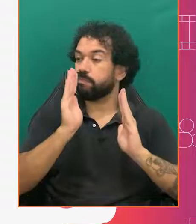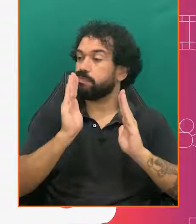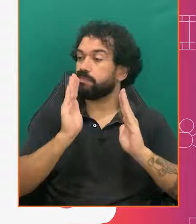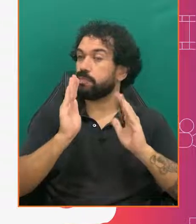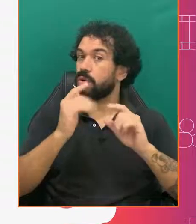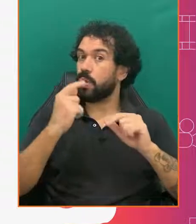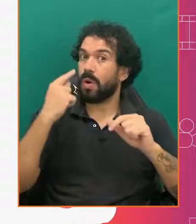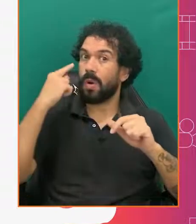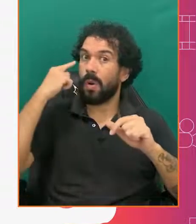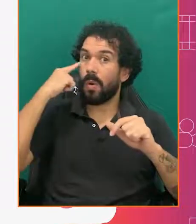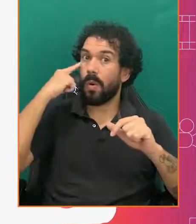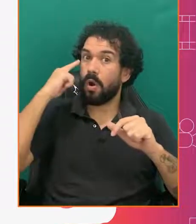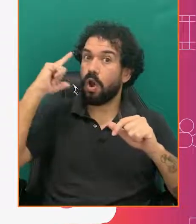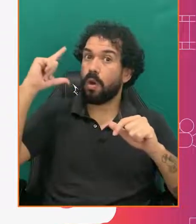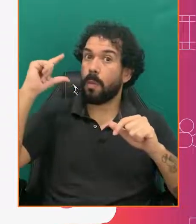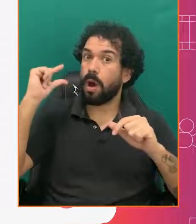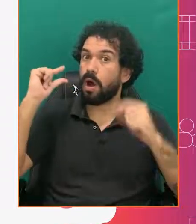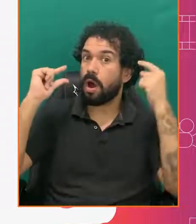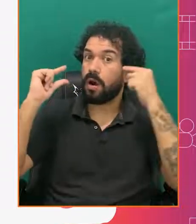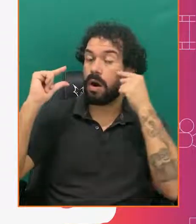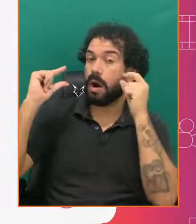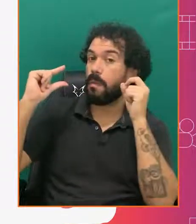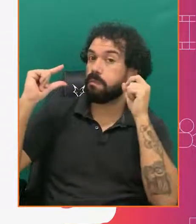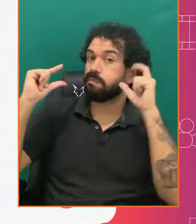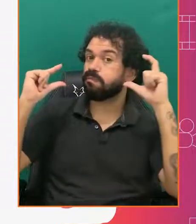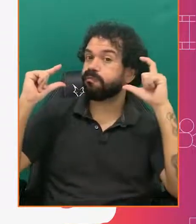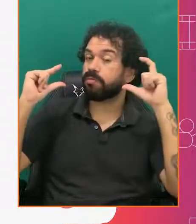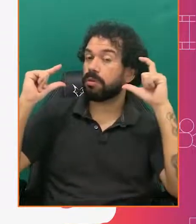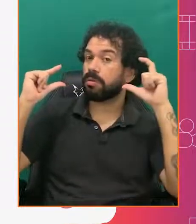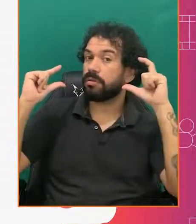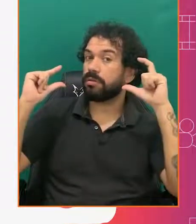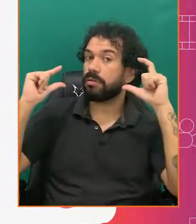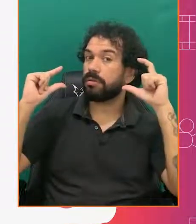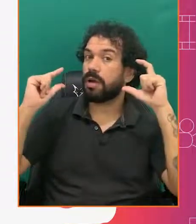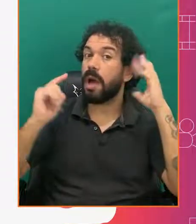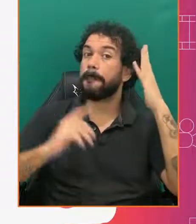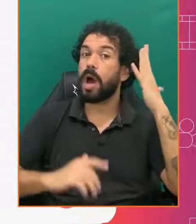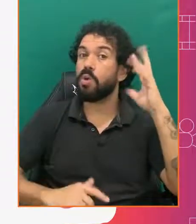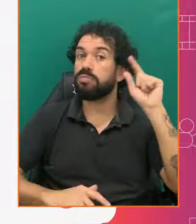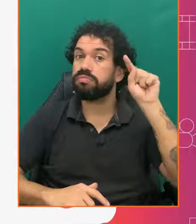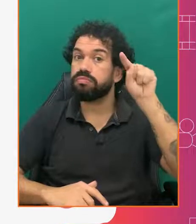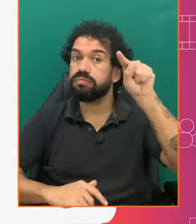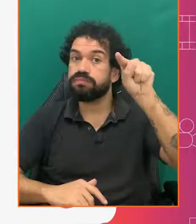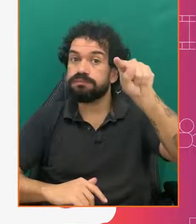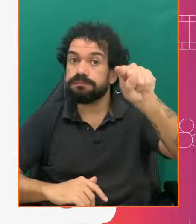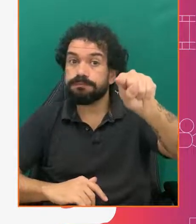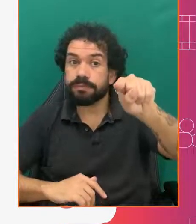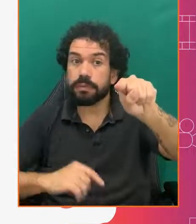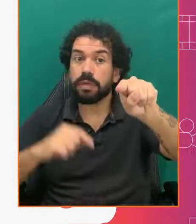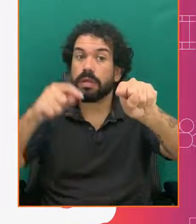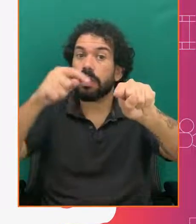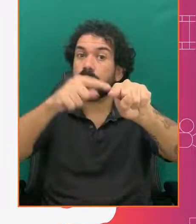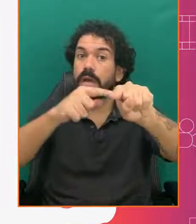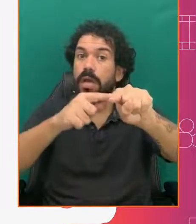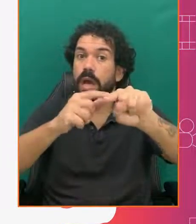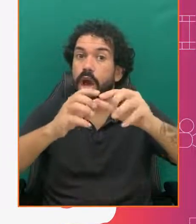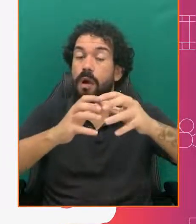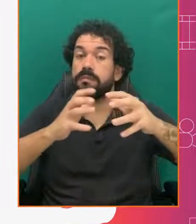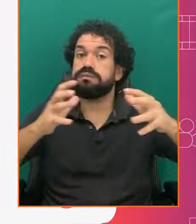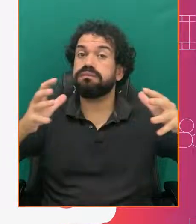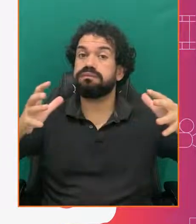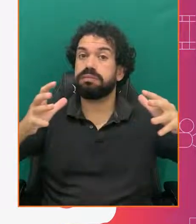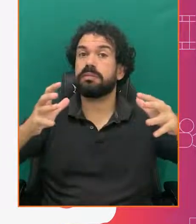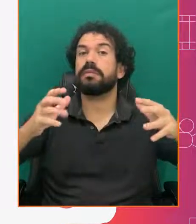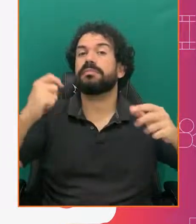pouquinho de lado, um olho vai ser menor do que o outro. Uma mão apontando em direção à